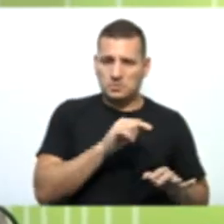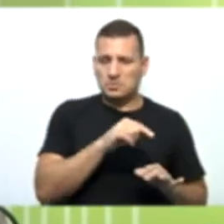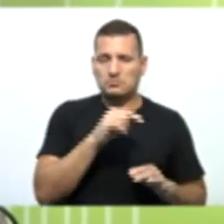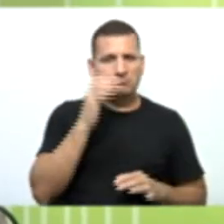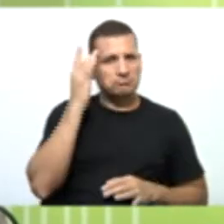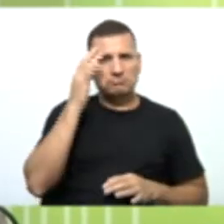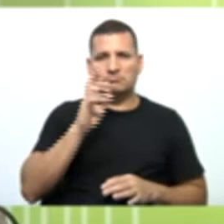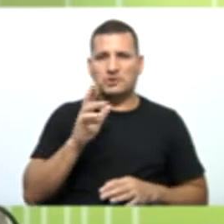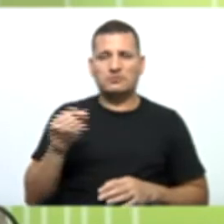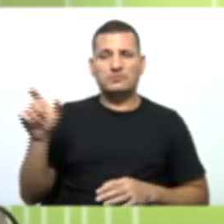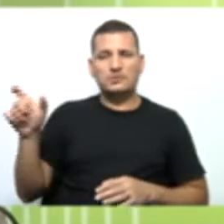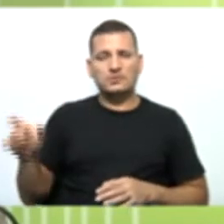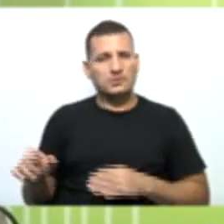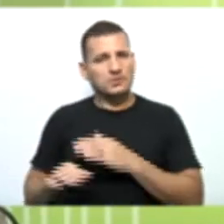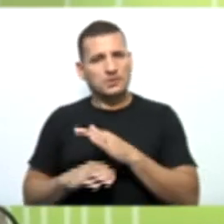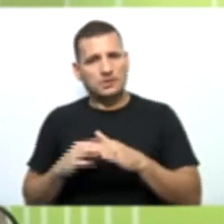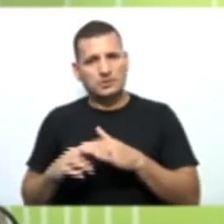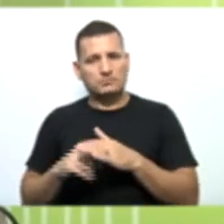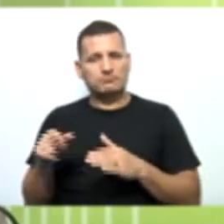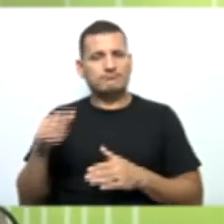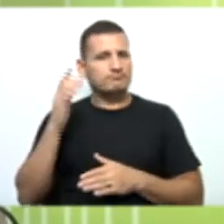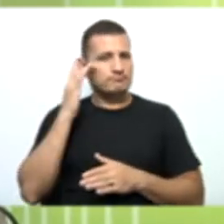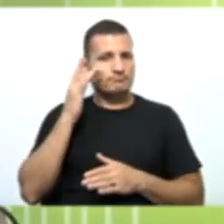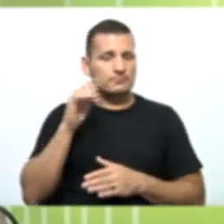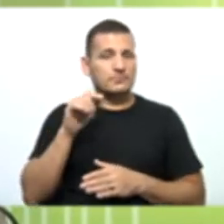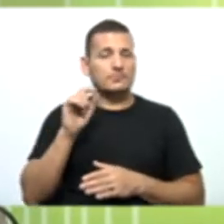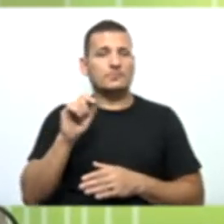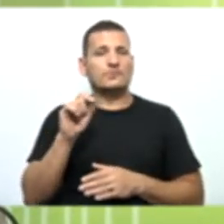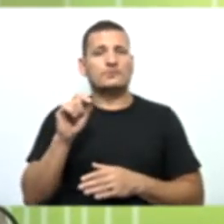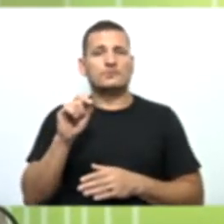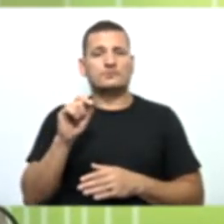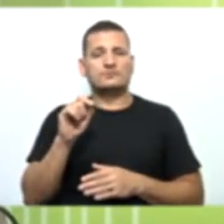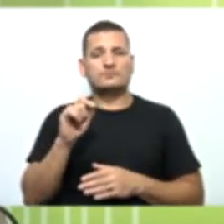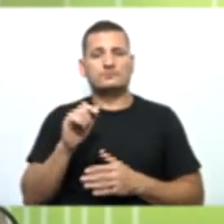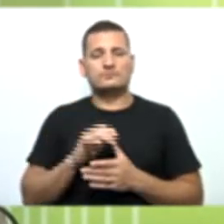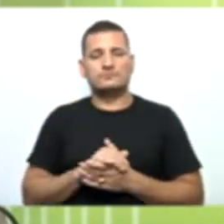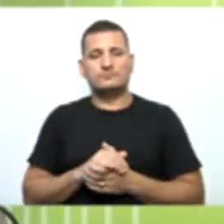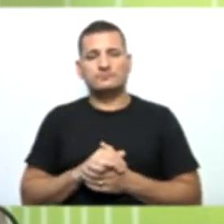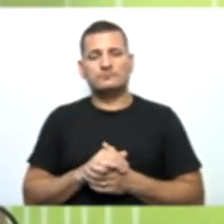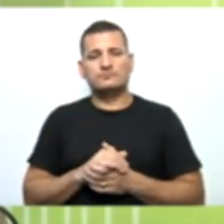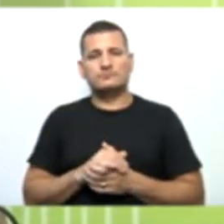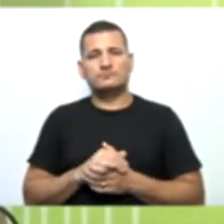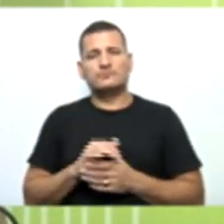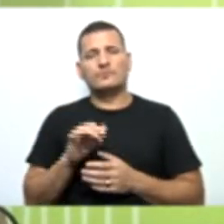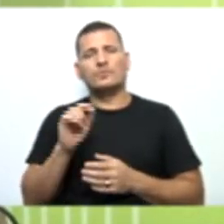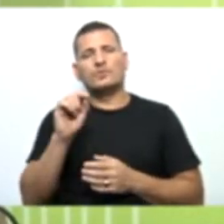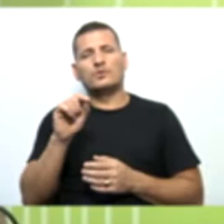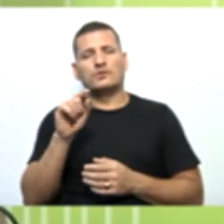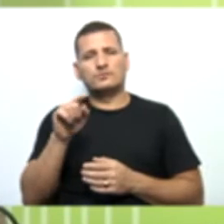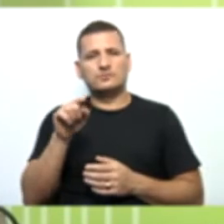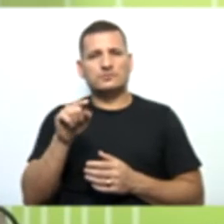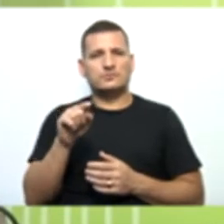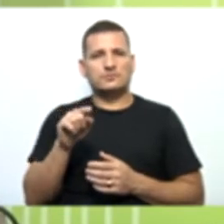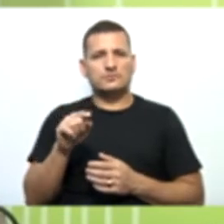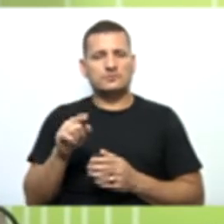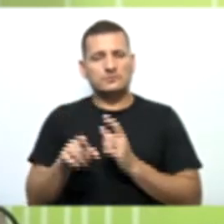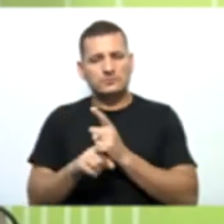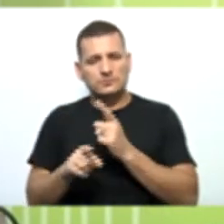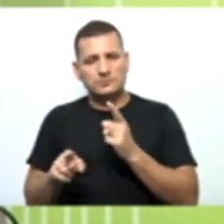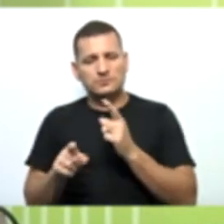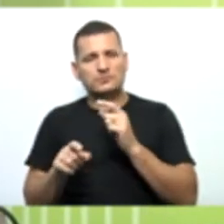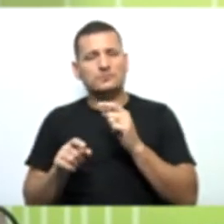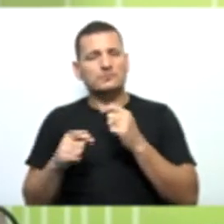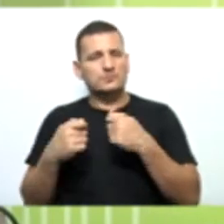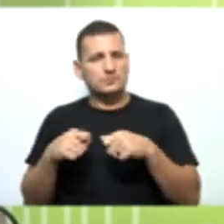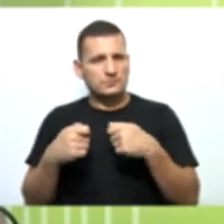qual é o nome do seu cliente. Ele vai trazer o que? A sua visão, né? O que você identificou como necessário, o que